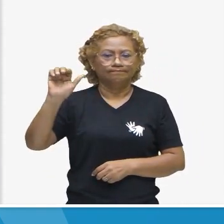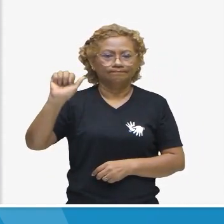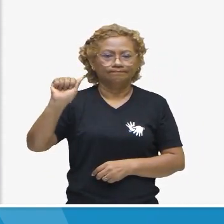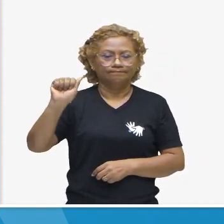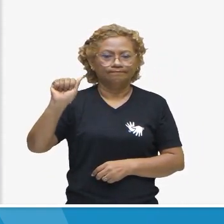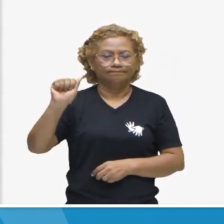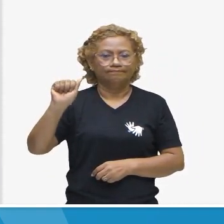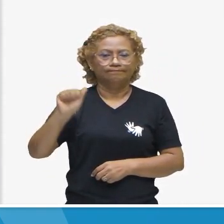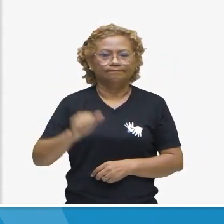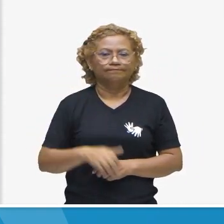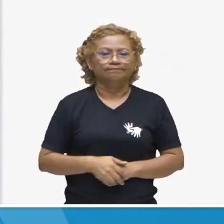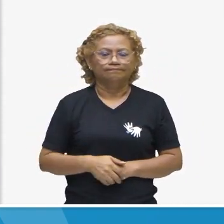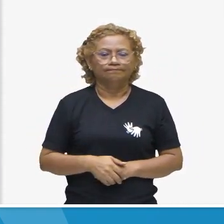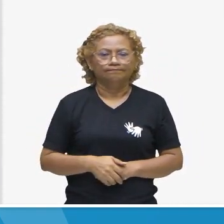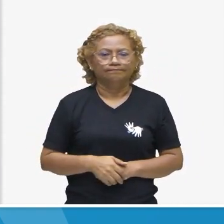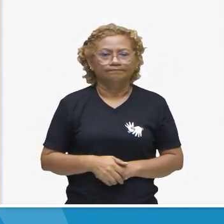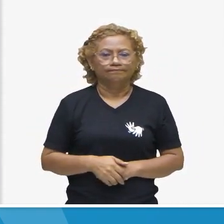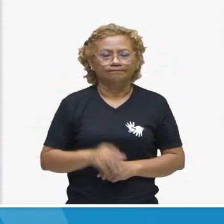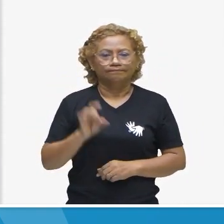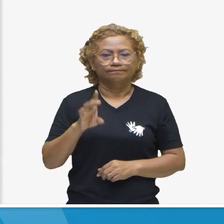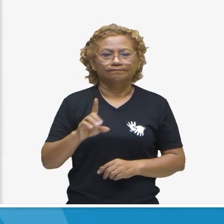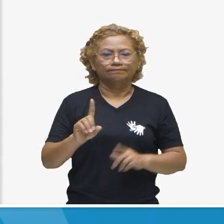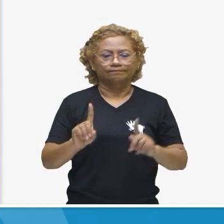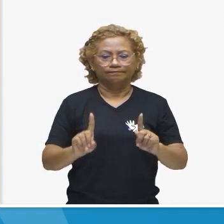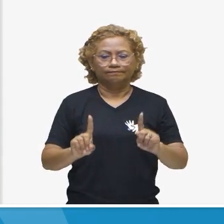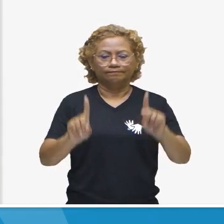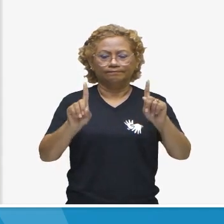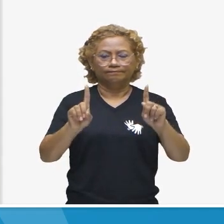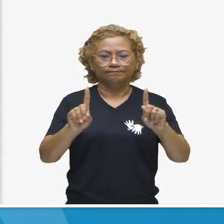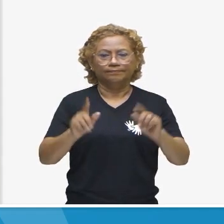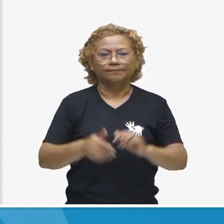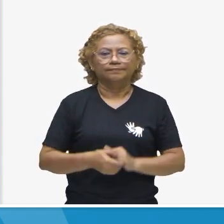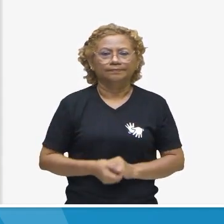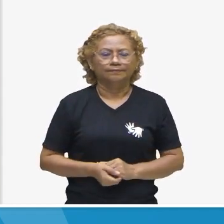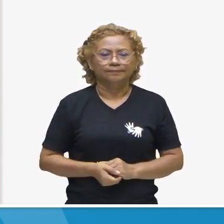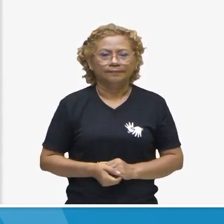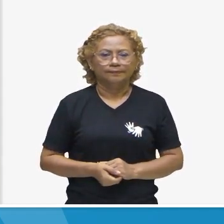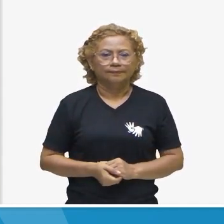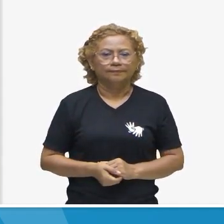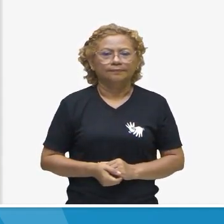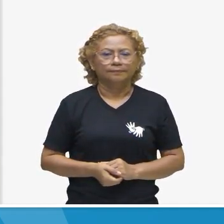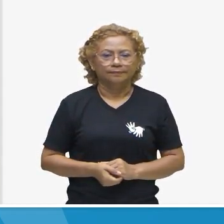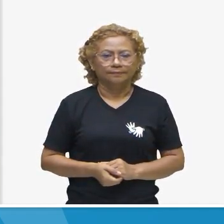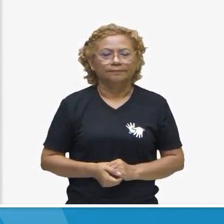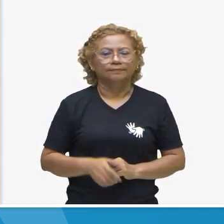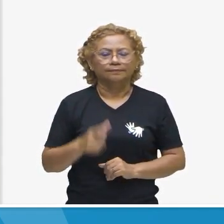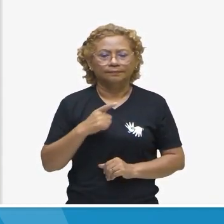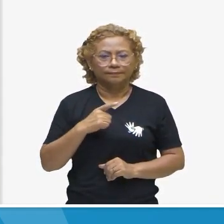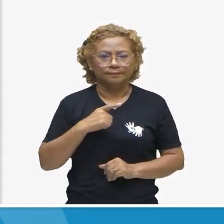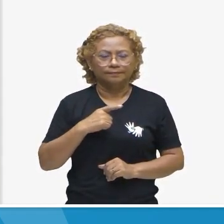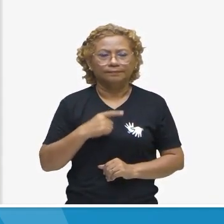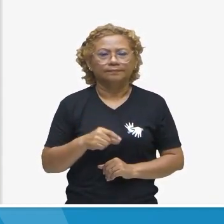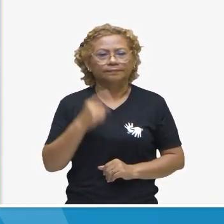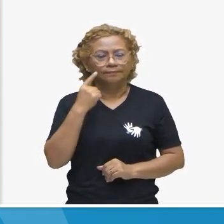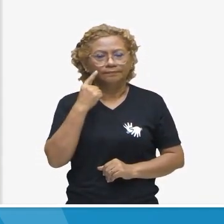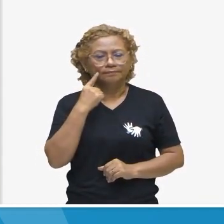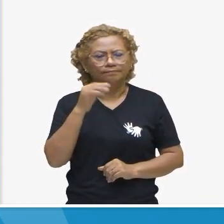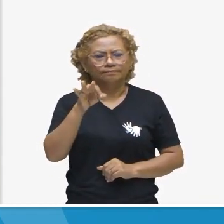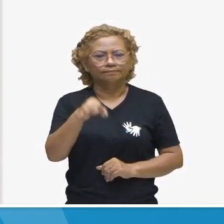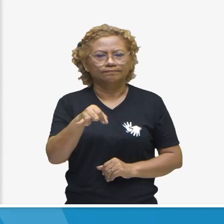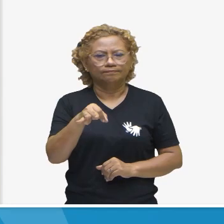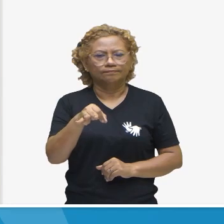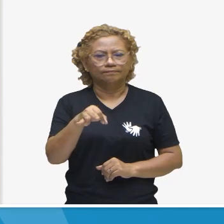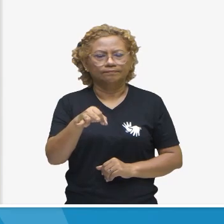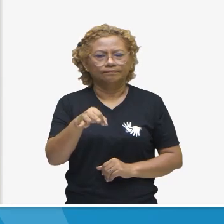só teríamos um único ponto aqui. E na verdade a gente está vendo que não é um ponto, nós temos um traço. Então a única alternativa